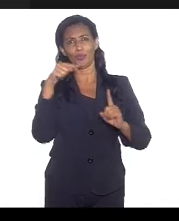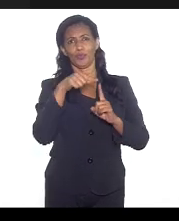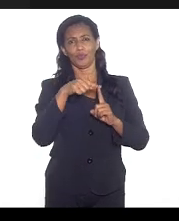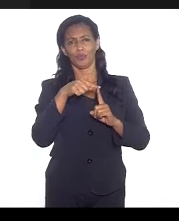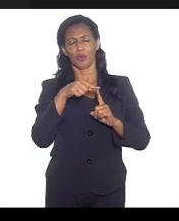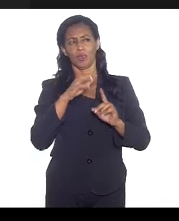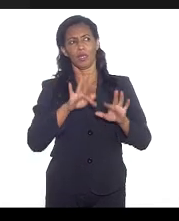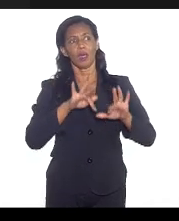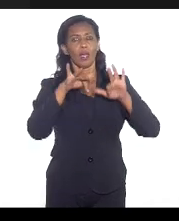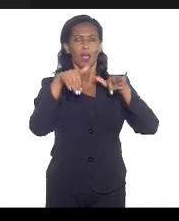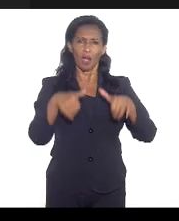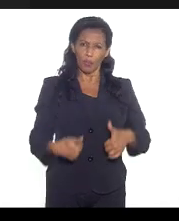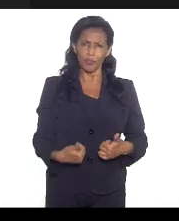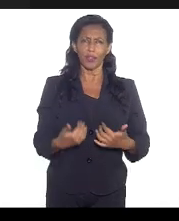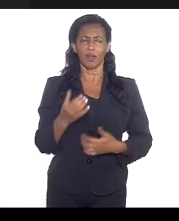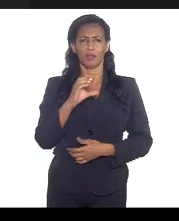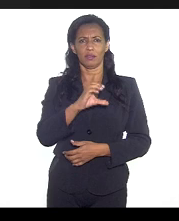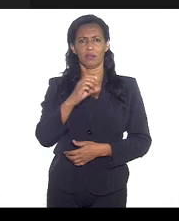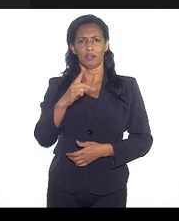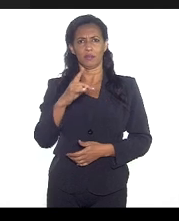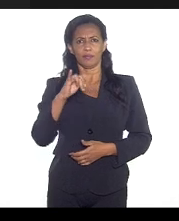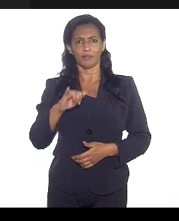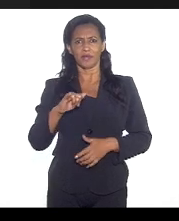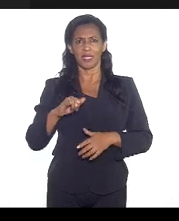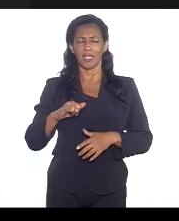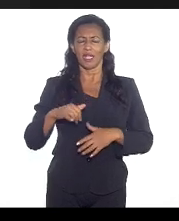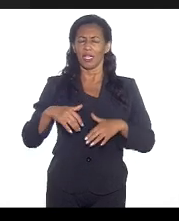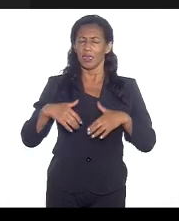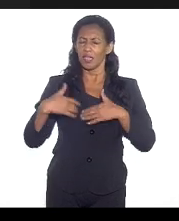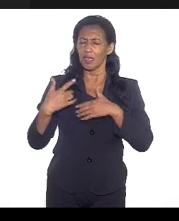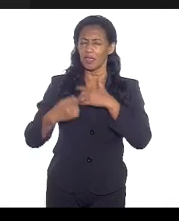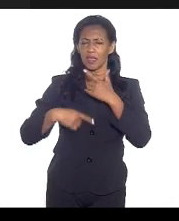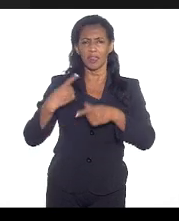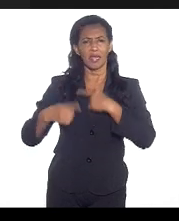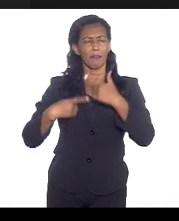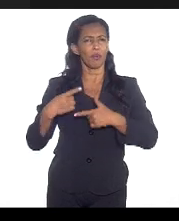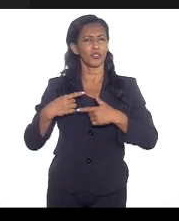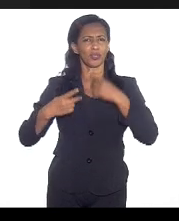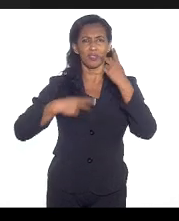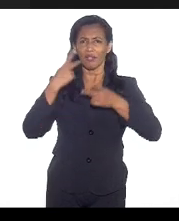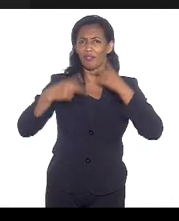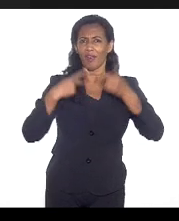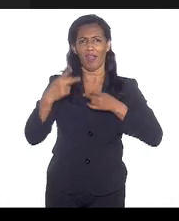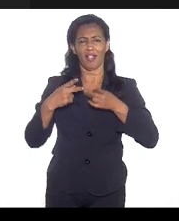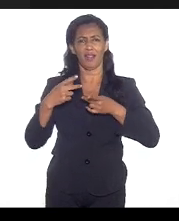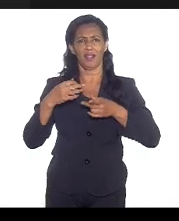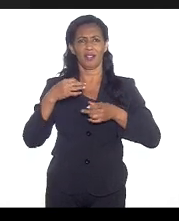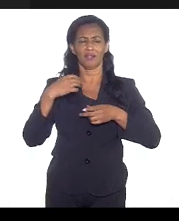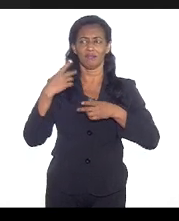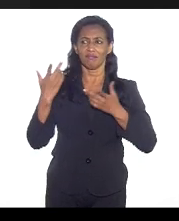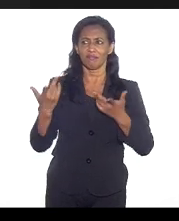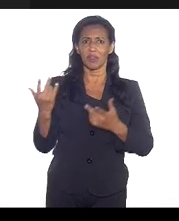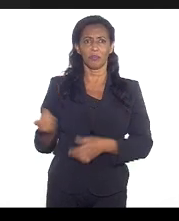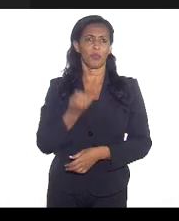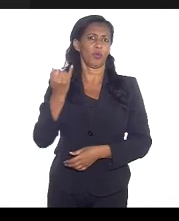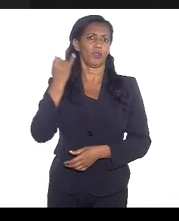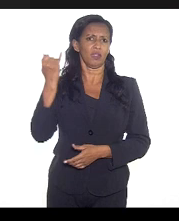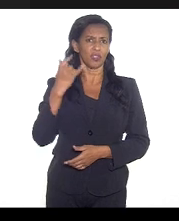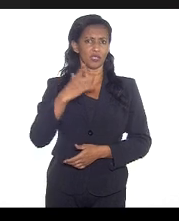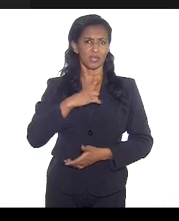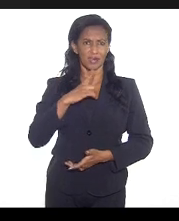Ao final desta CPI, após tantas importantes sugestões, há uma